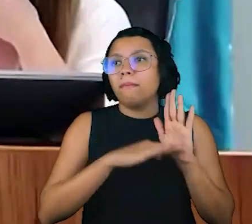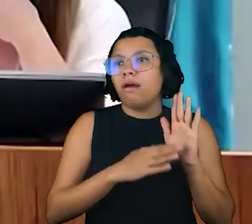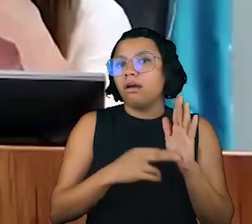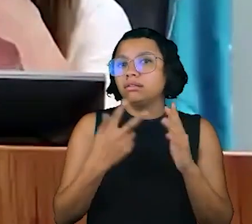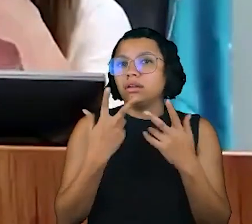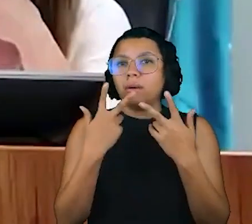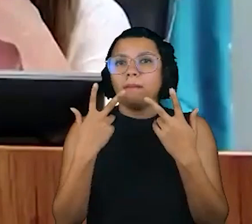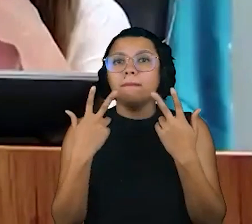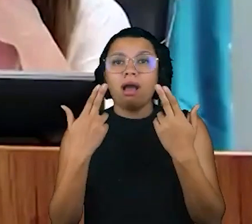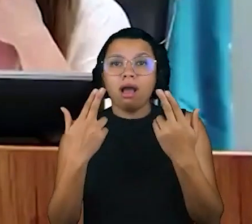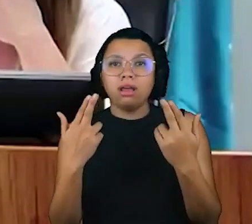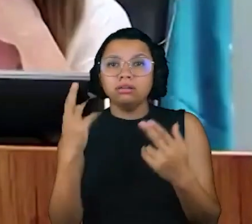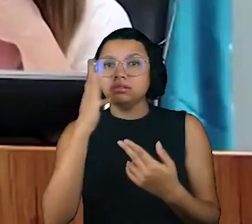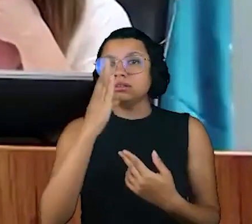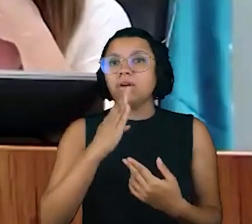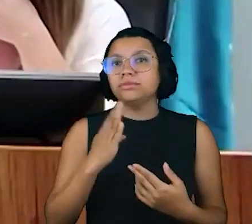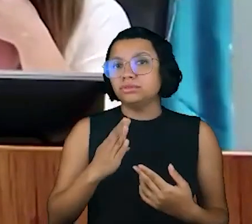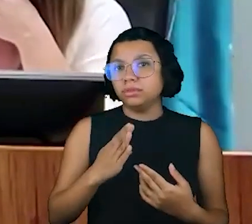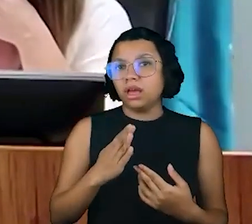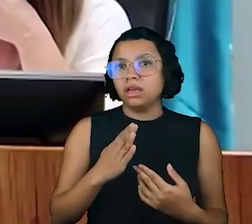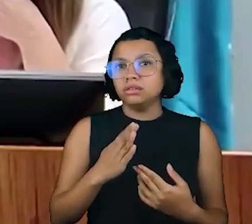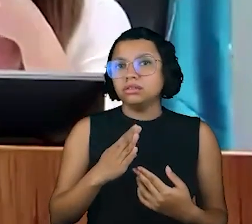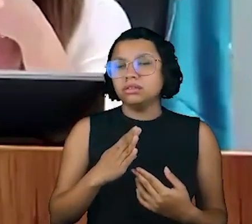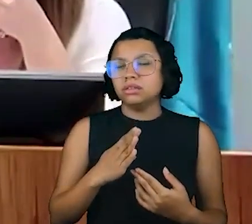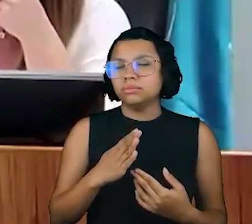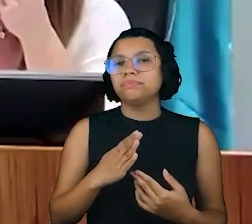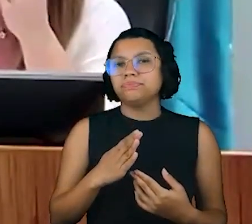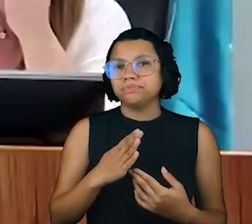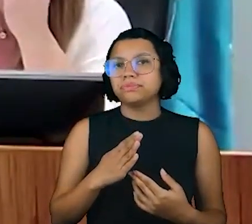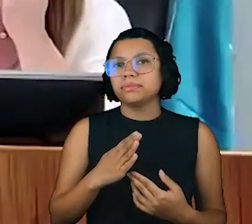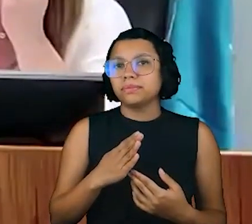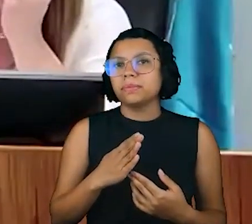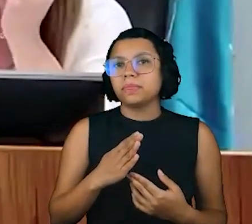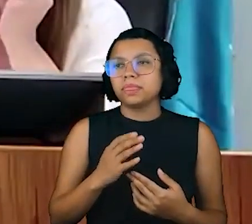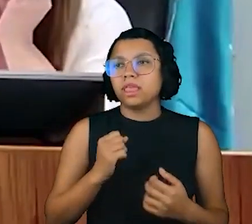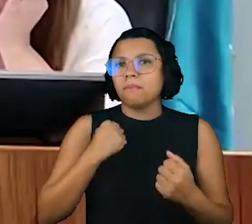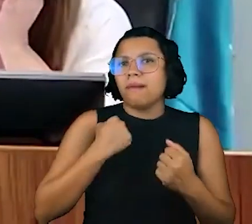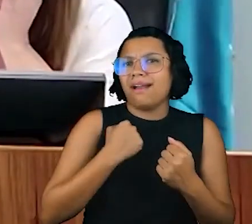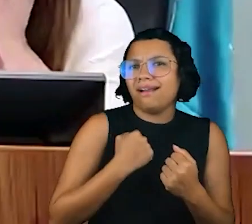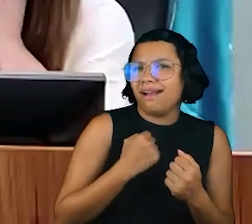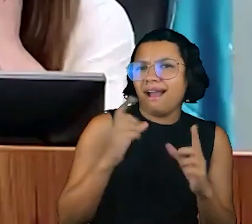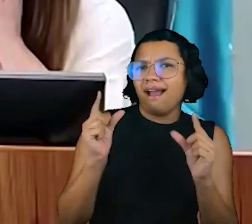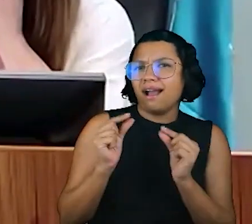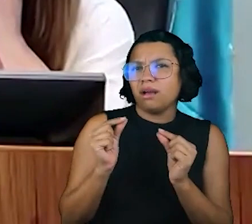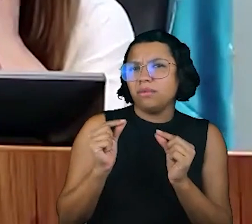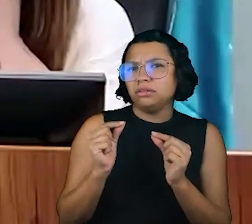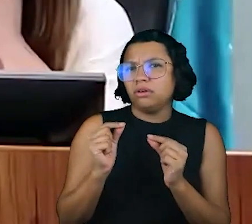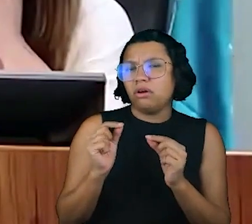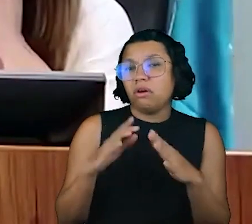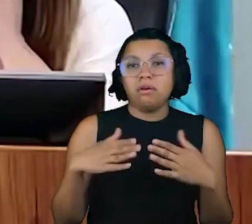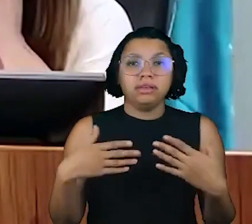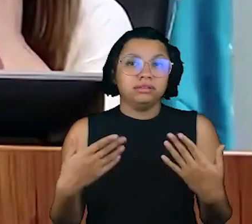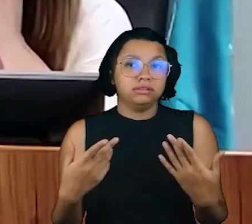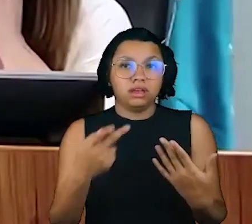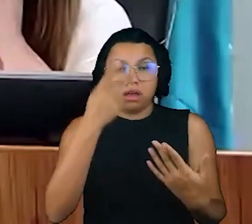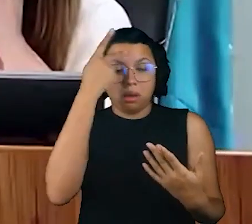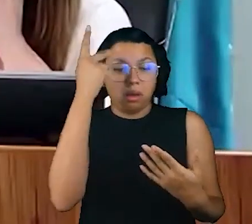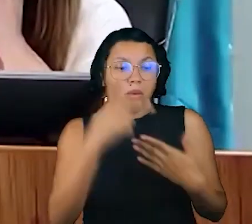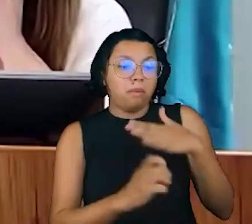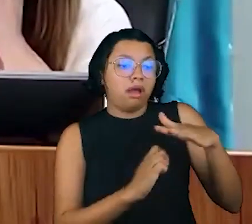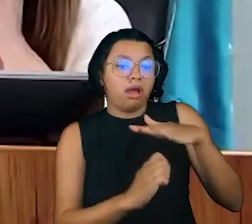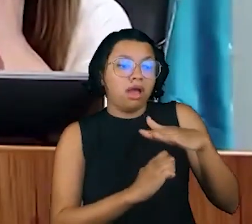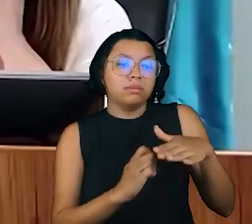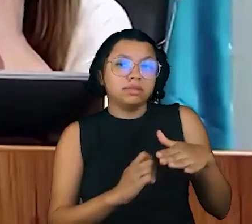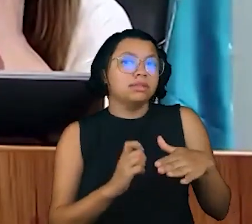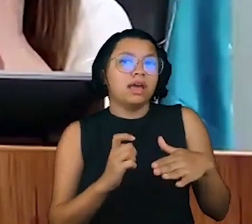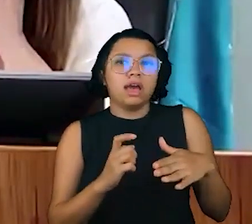do Brasil, com uma carga muito menor. Então, para o grande empresário, isso é perfeitamente possível. De modo